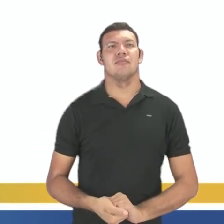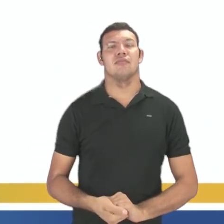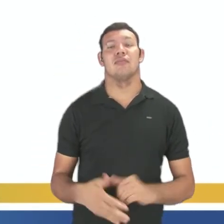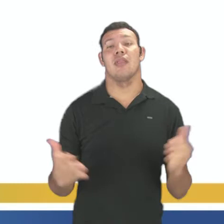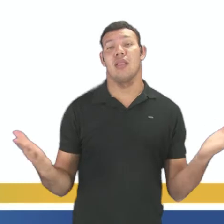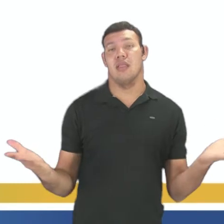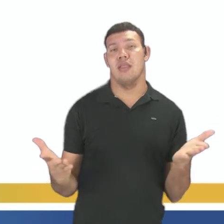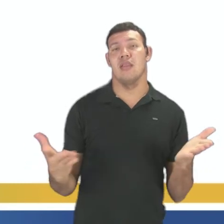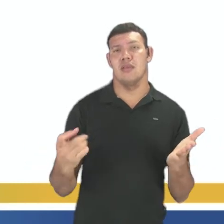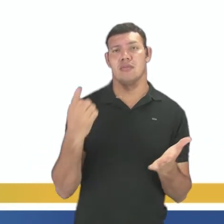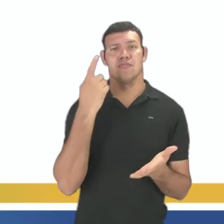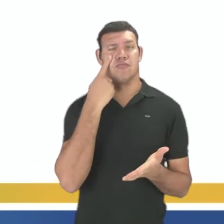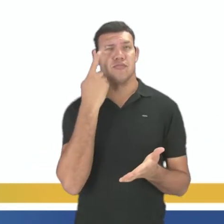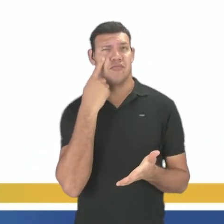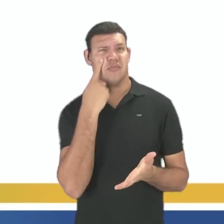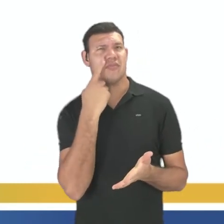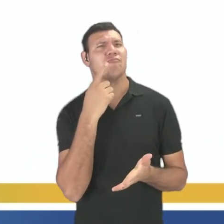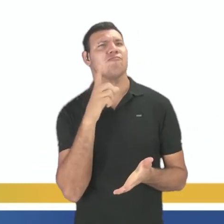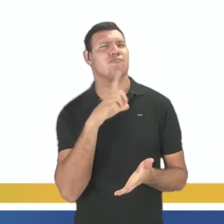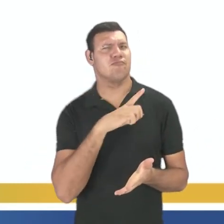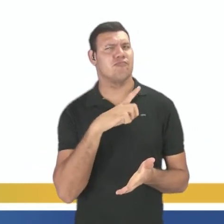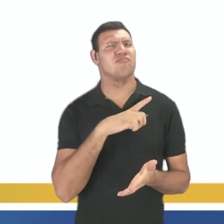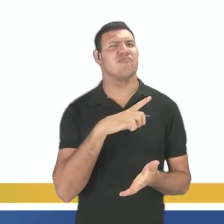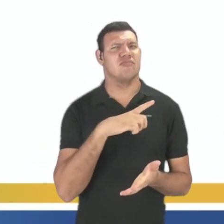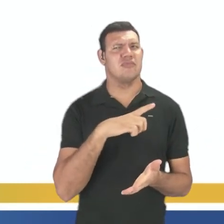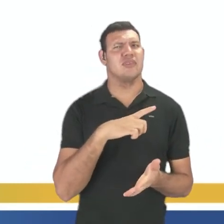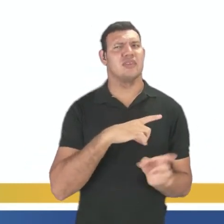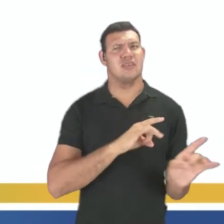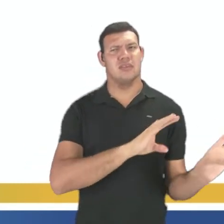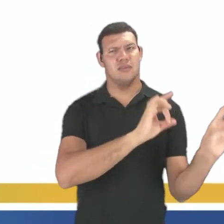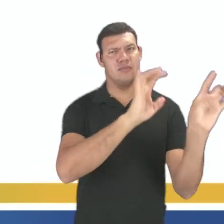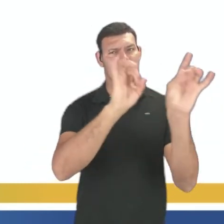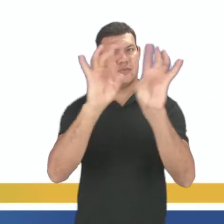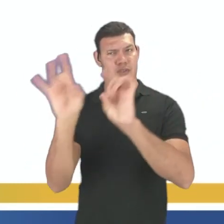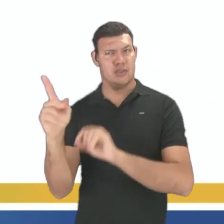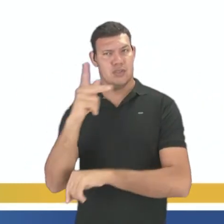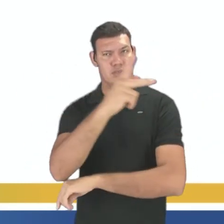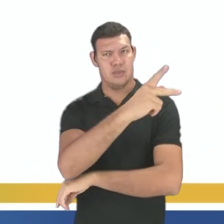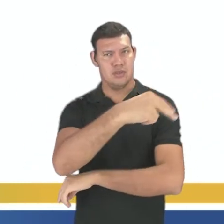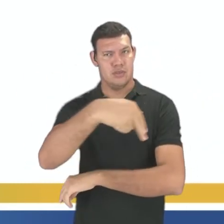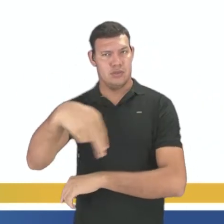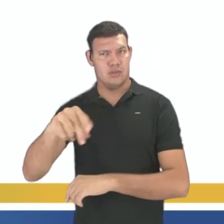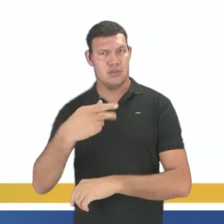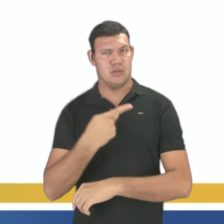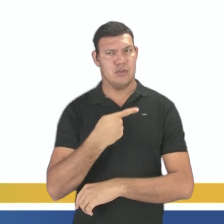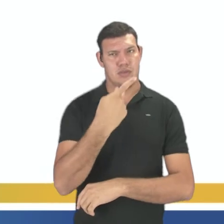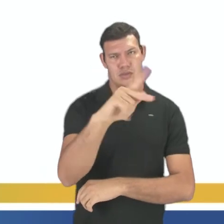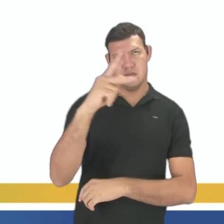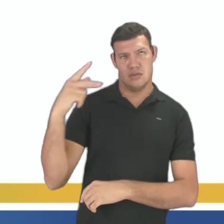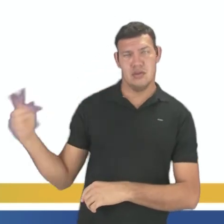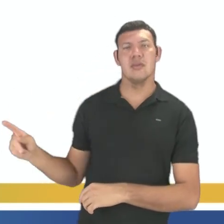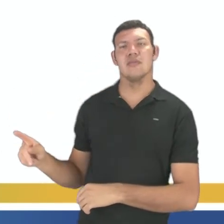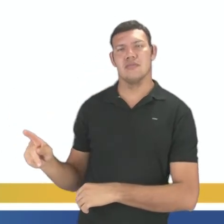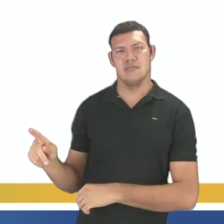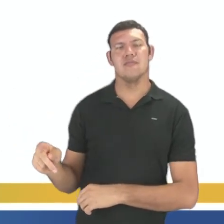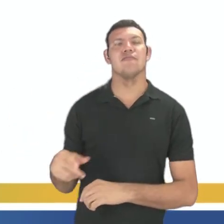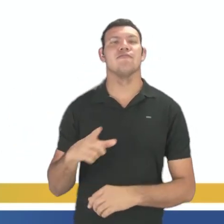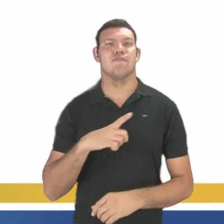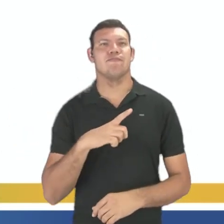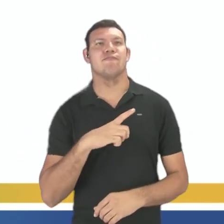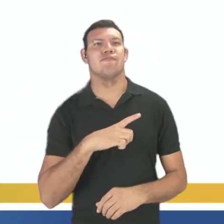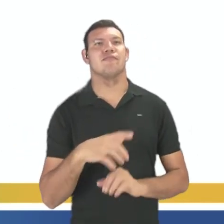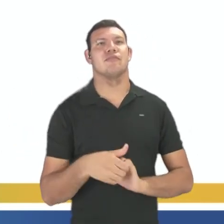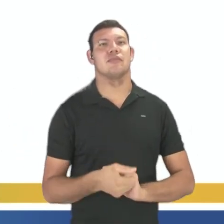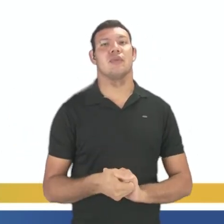viram isso, tem mais um caso que os pronomes possessivos aparecem, ok? Nós também podemos utilizar os pronomes